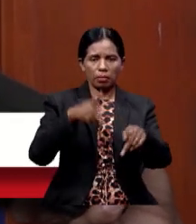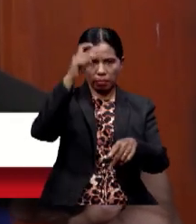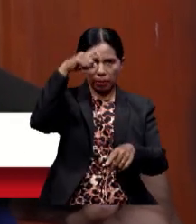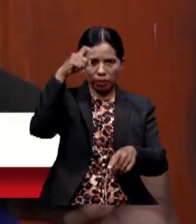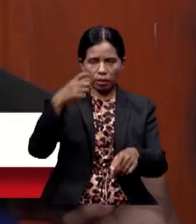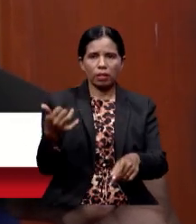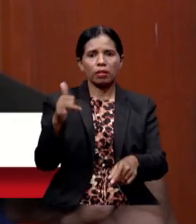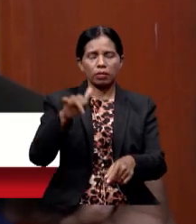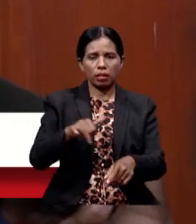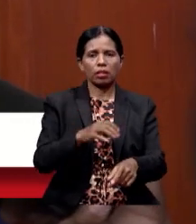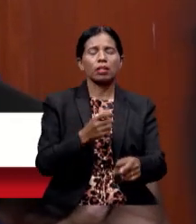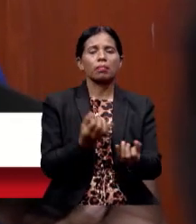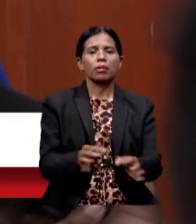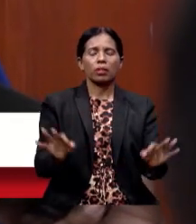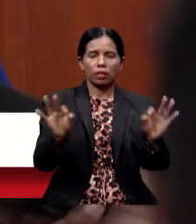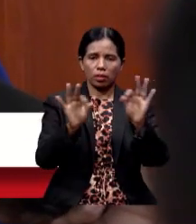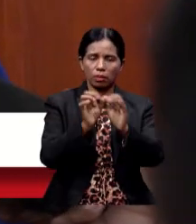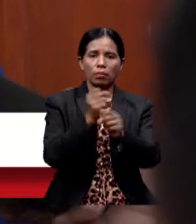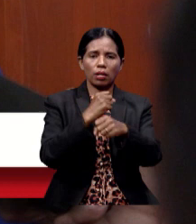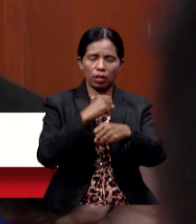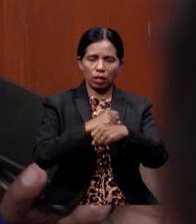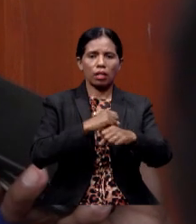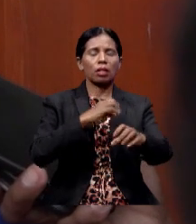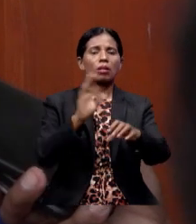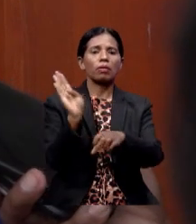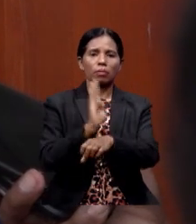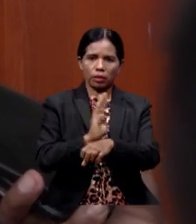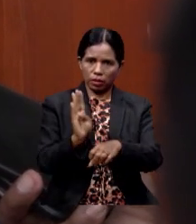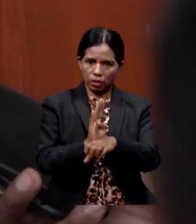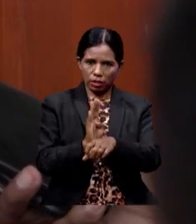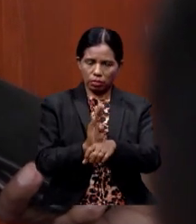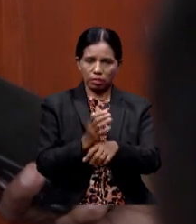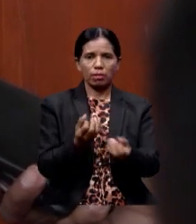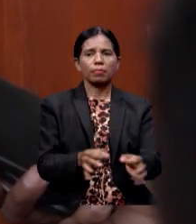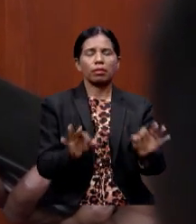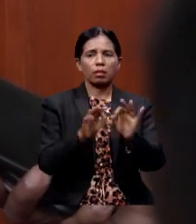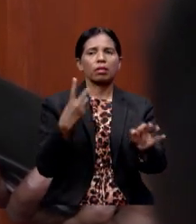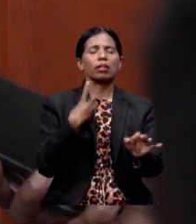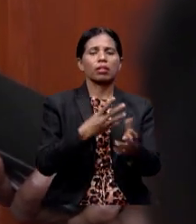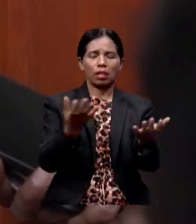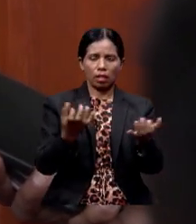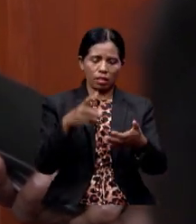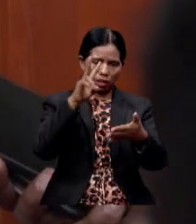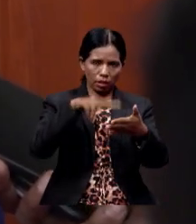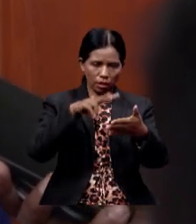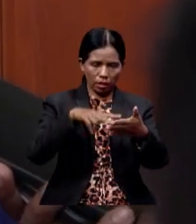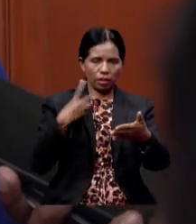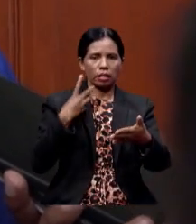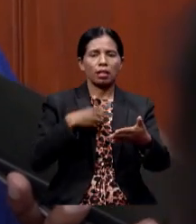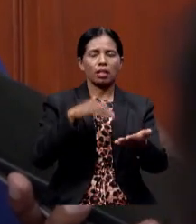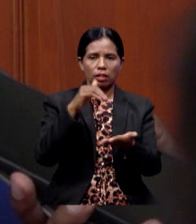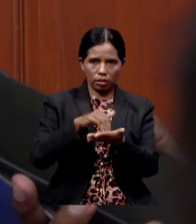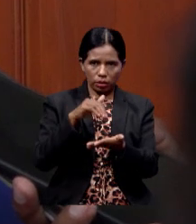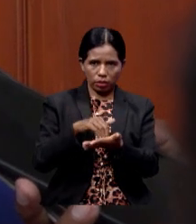para o comércio, importante para a ideia que tem a ambição, a característica, a estuda.